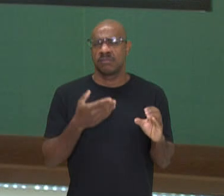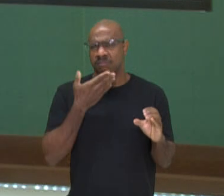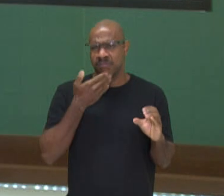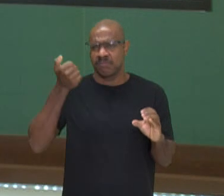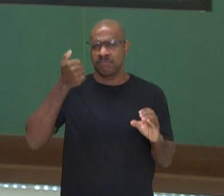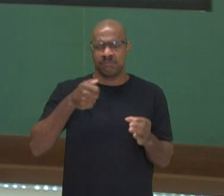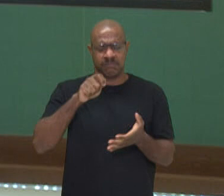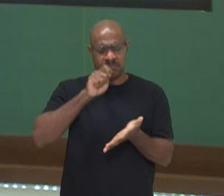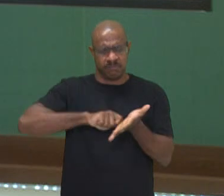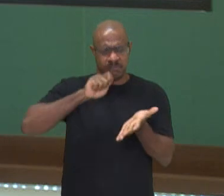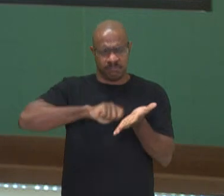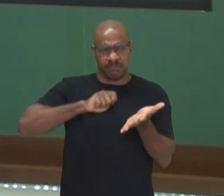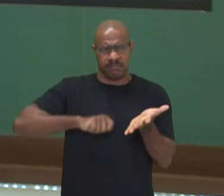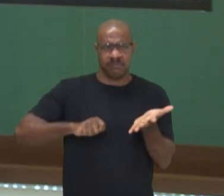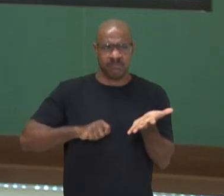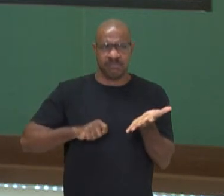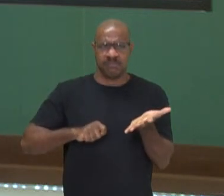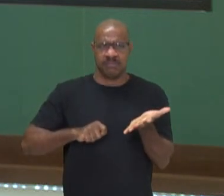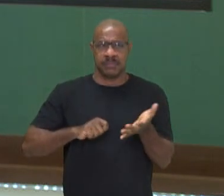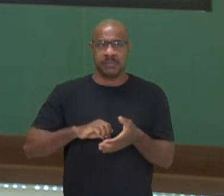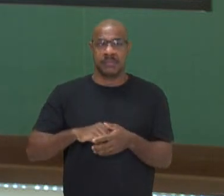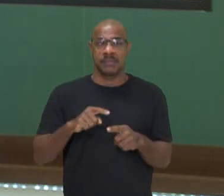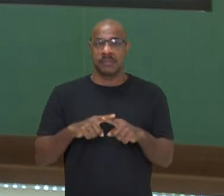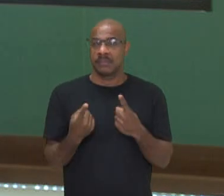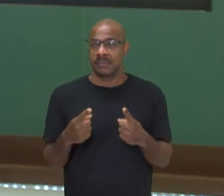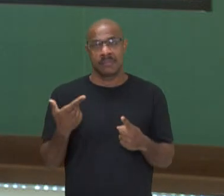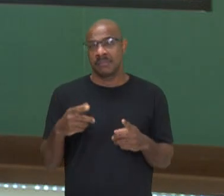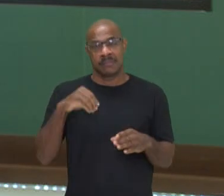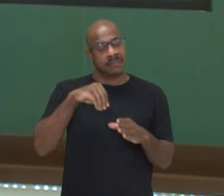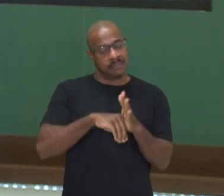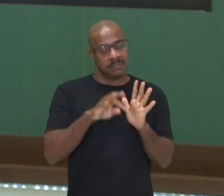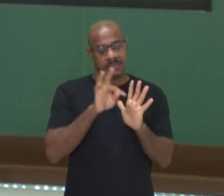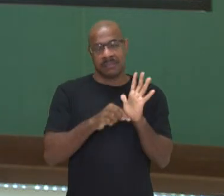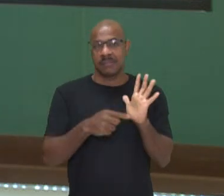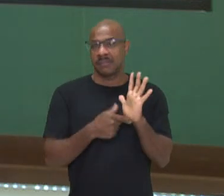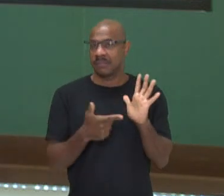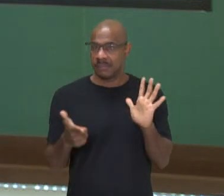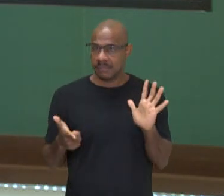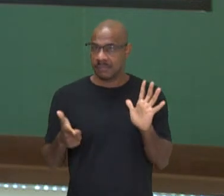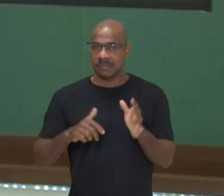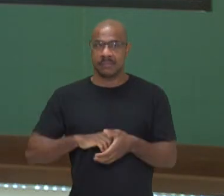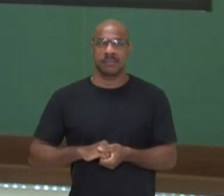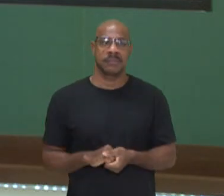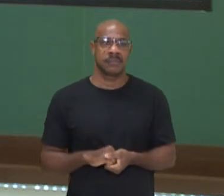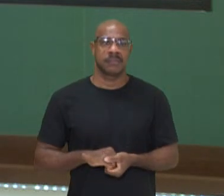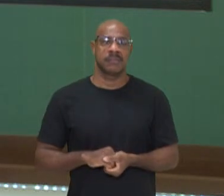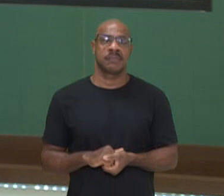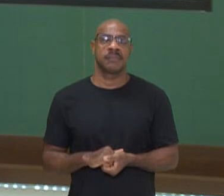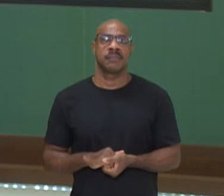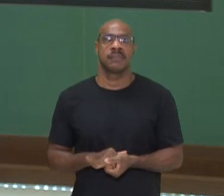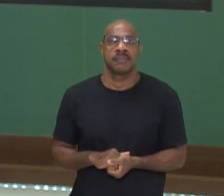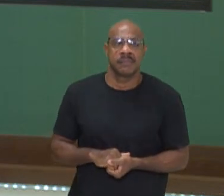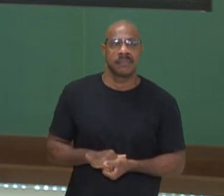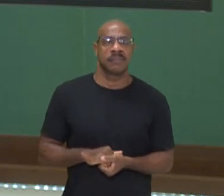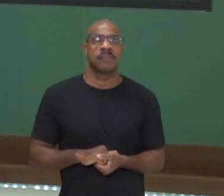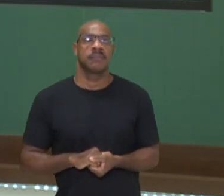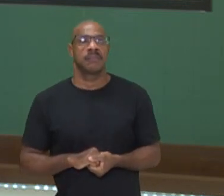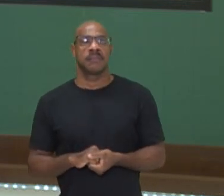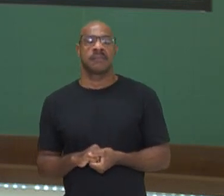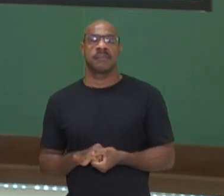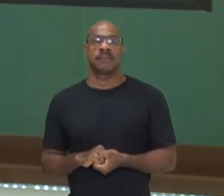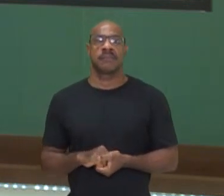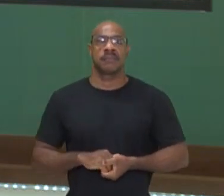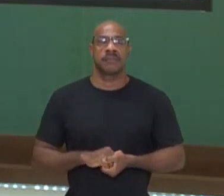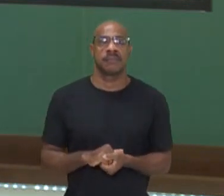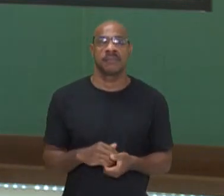escritor. Sem sombra de dúvida, isso é real, mas não tá no texto, tá bom? Beleza. Agora